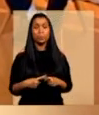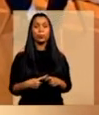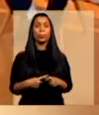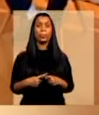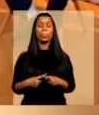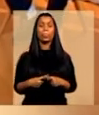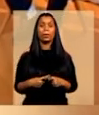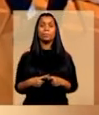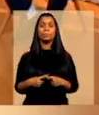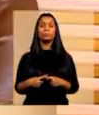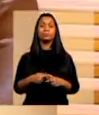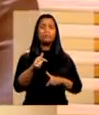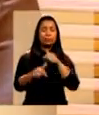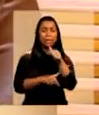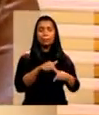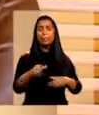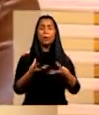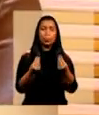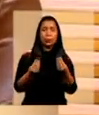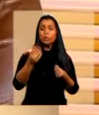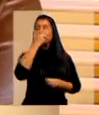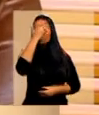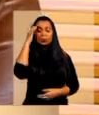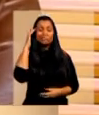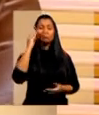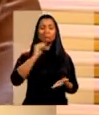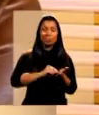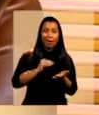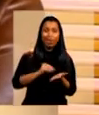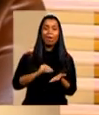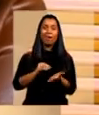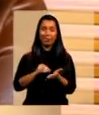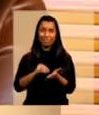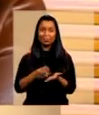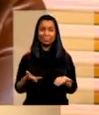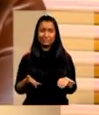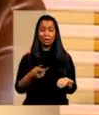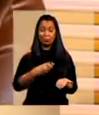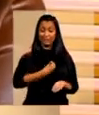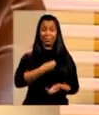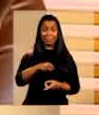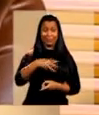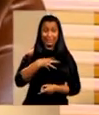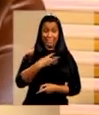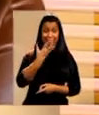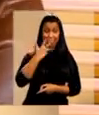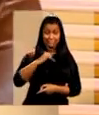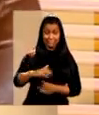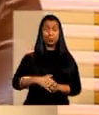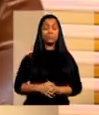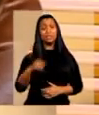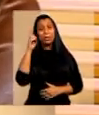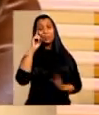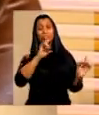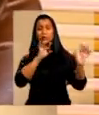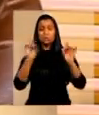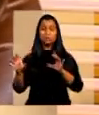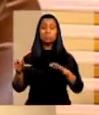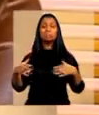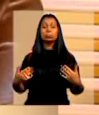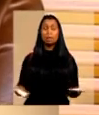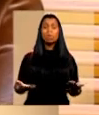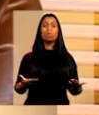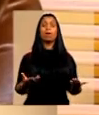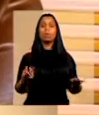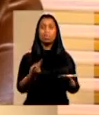como é muito trabalho, as pessoas estão muito ausentes afetivamente na vida dessas crianças, na vida, no dia a dia. Sim. E